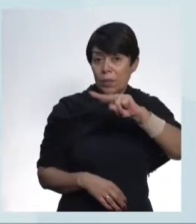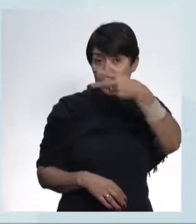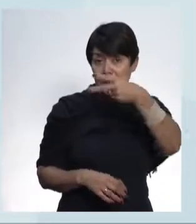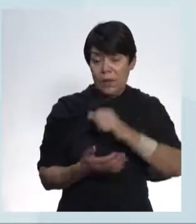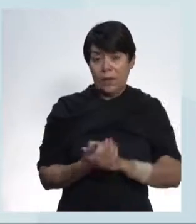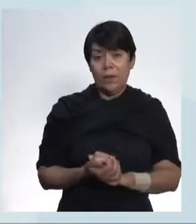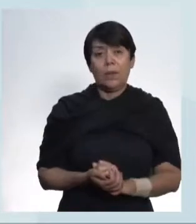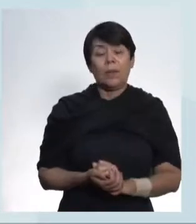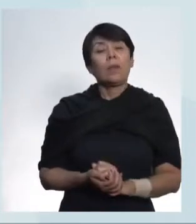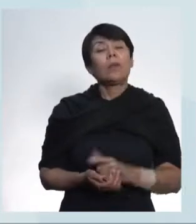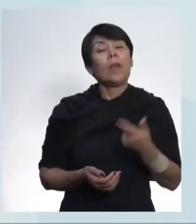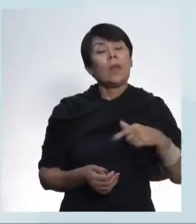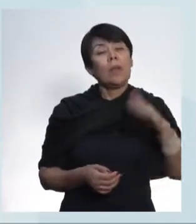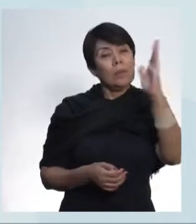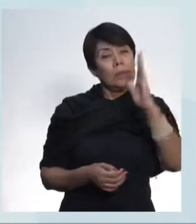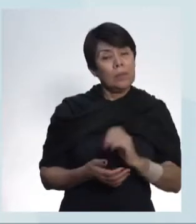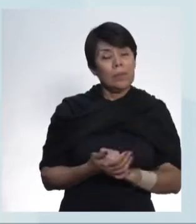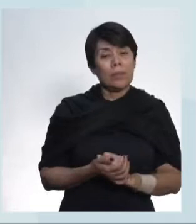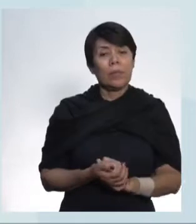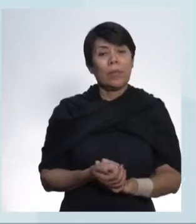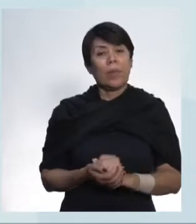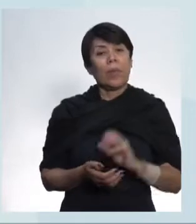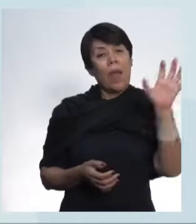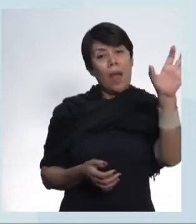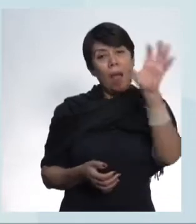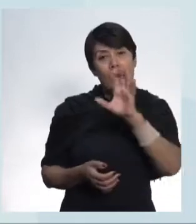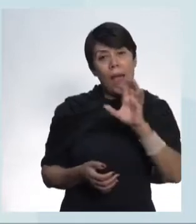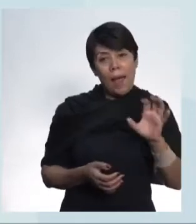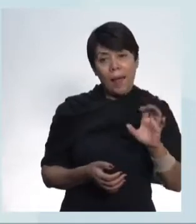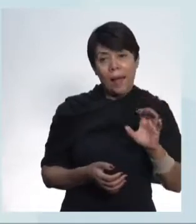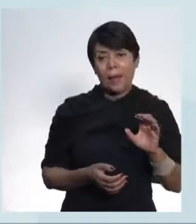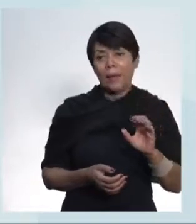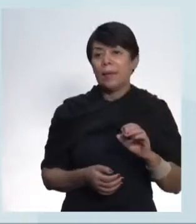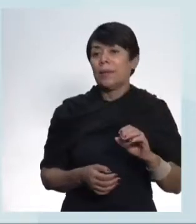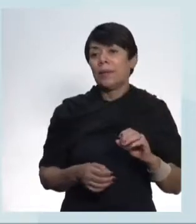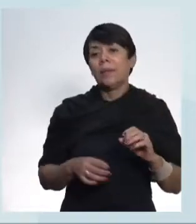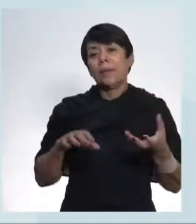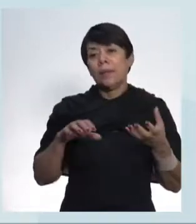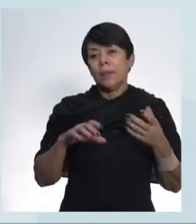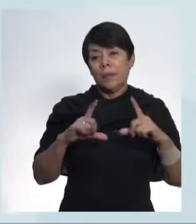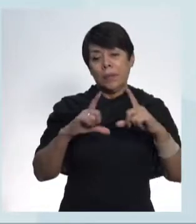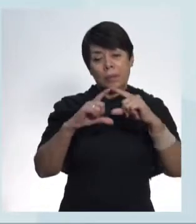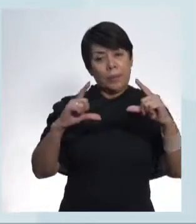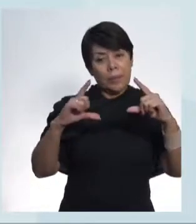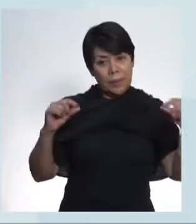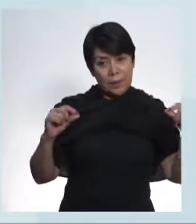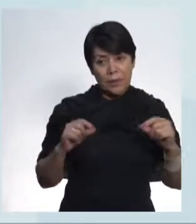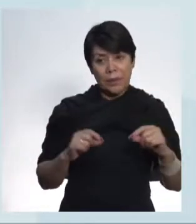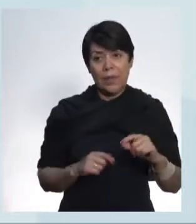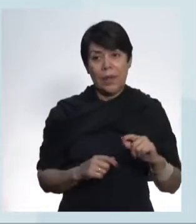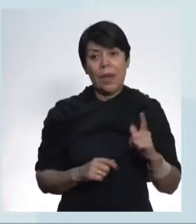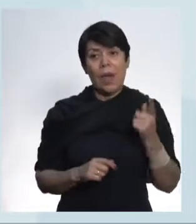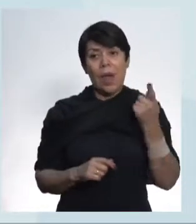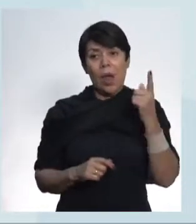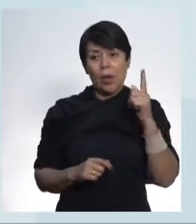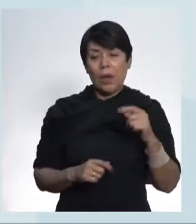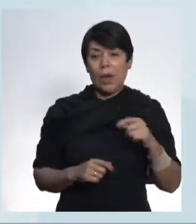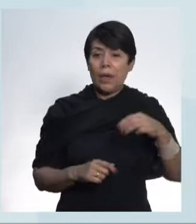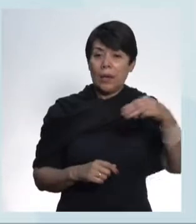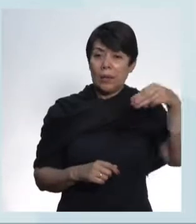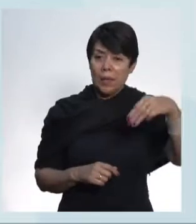do território nacional. Ocupa áreas como o Distrito Federal, Bahia, Goiás, Maranhão,